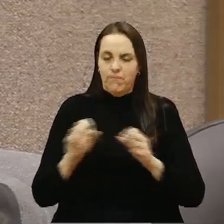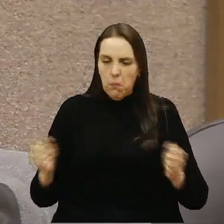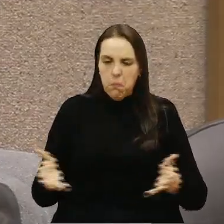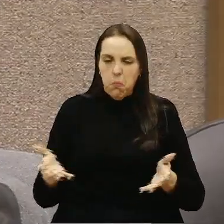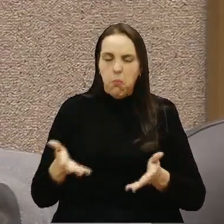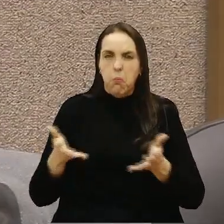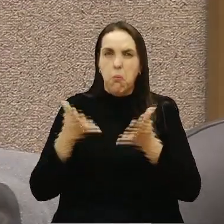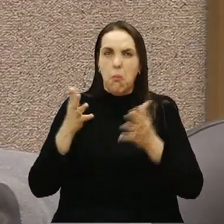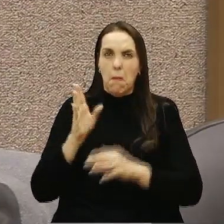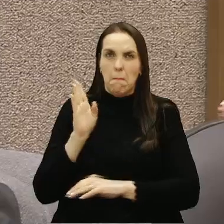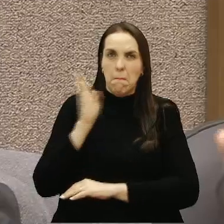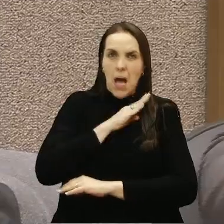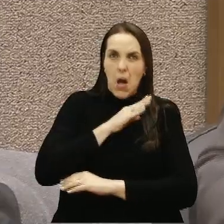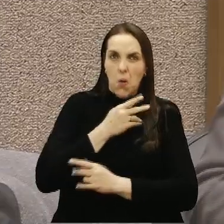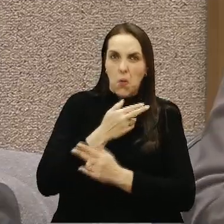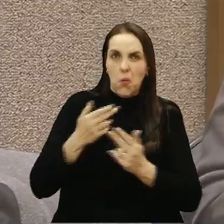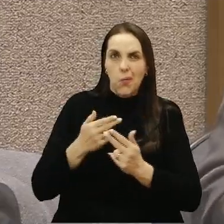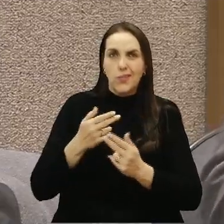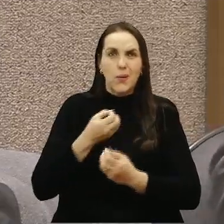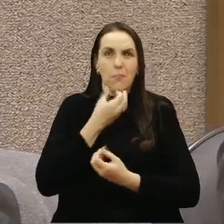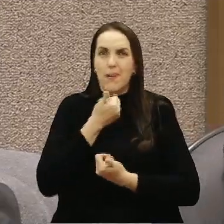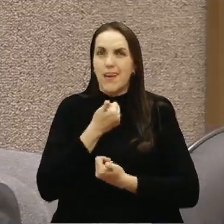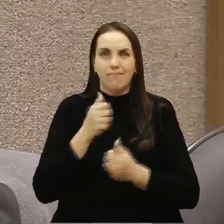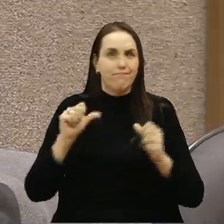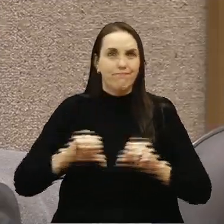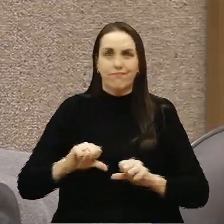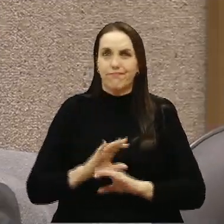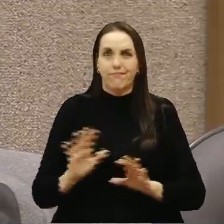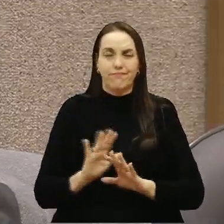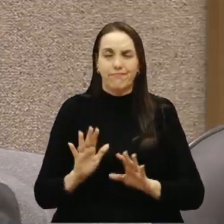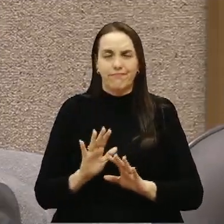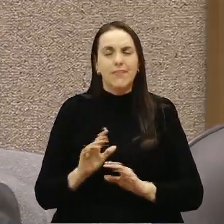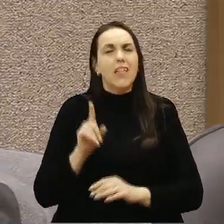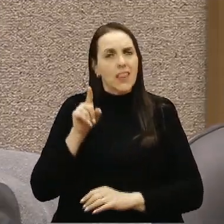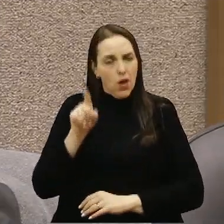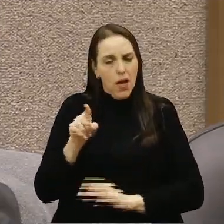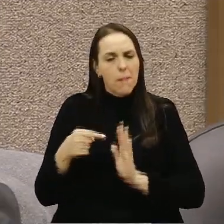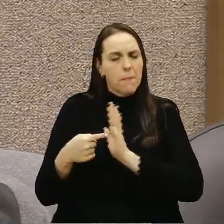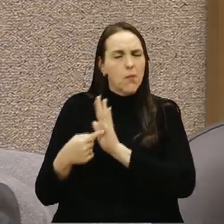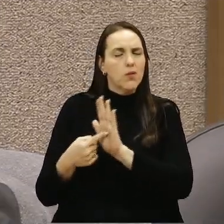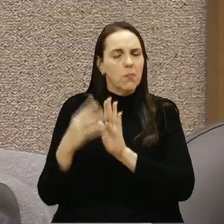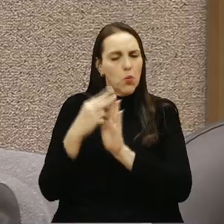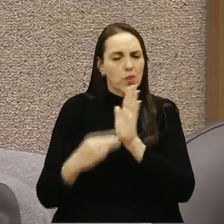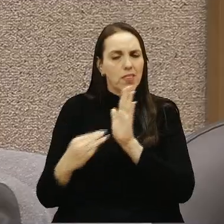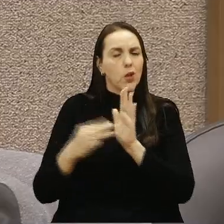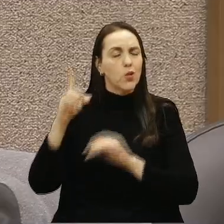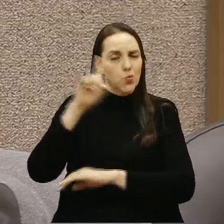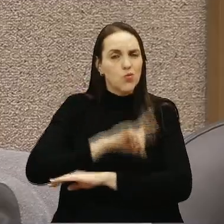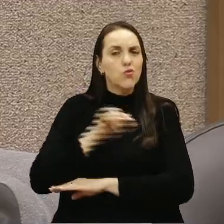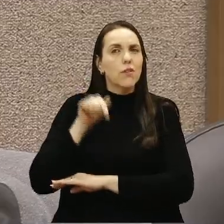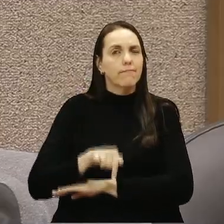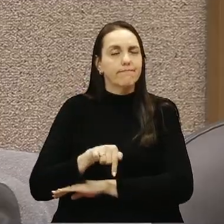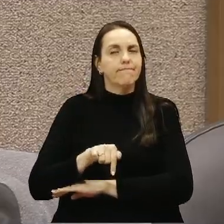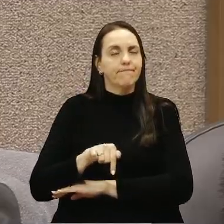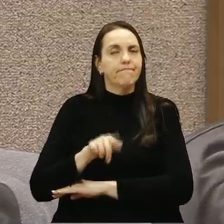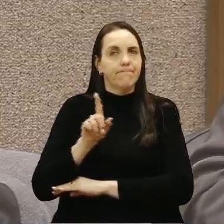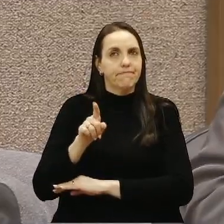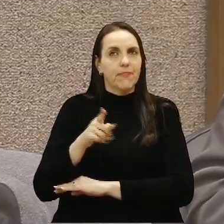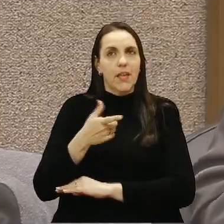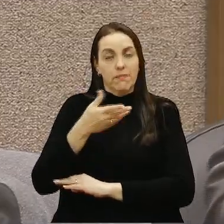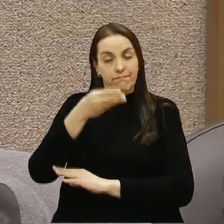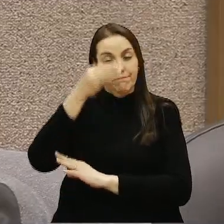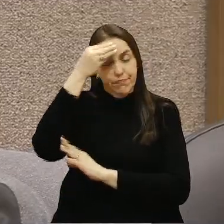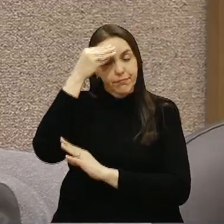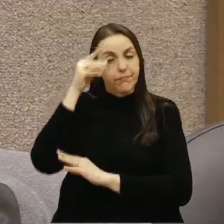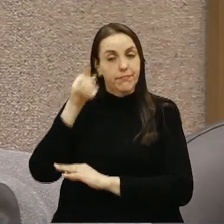mal, ódio não faz bem. Então, que sirva de exemplo esse dia, e acho até que deveria